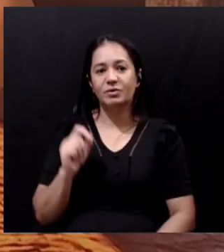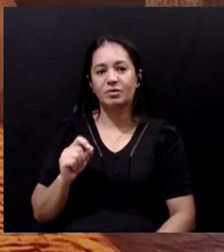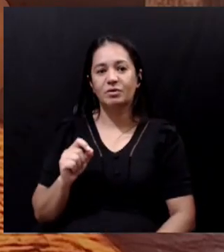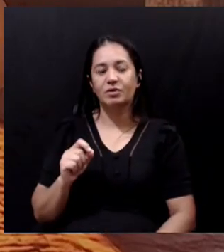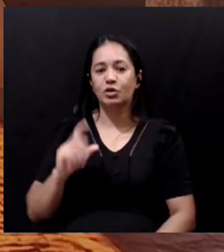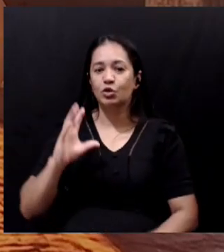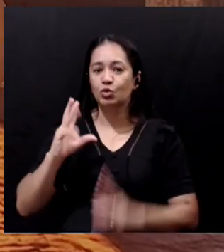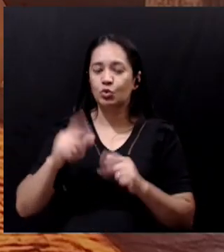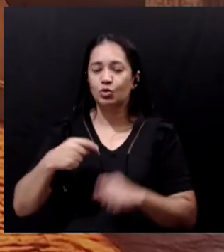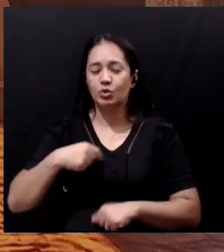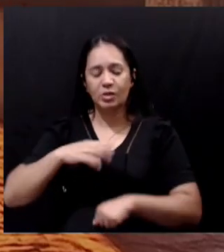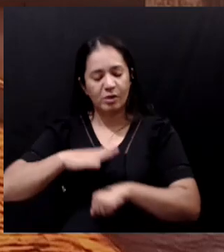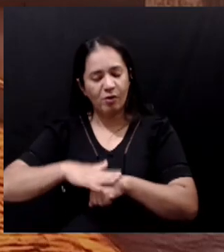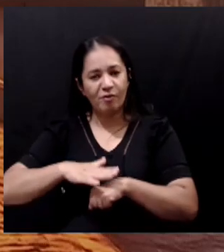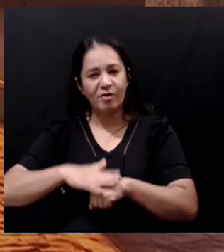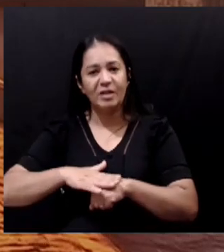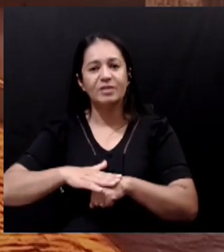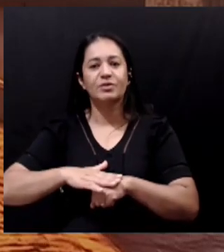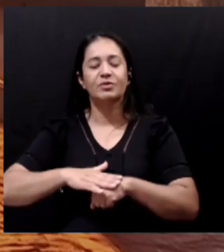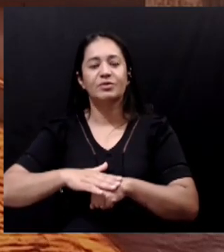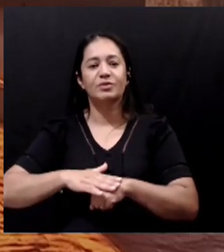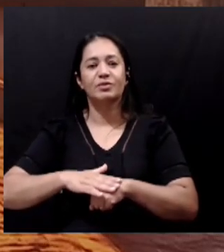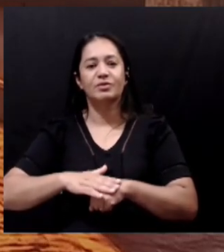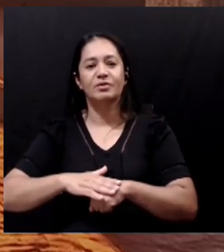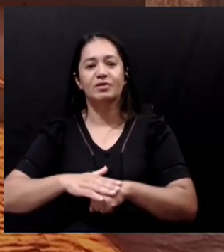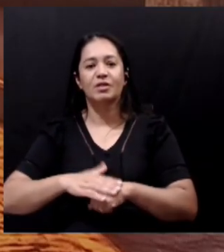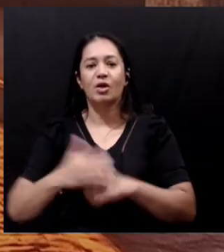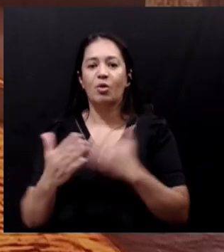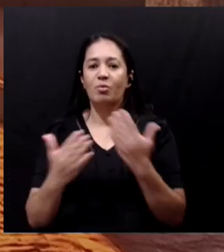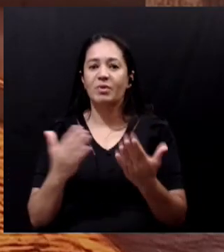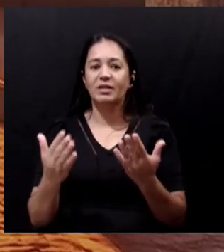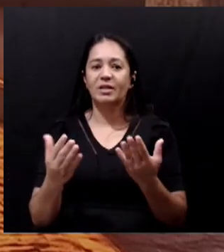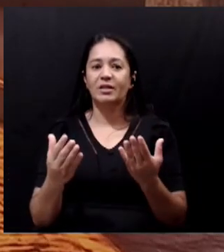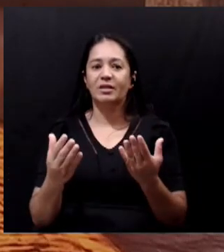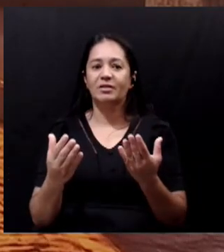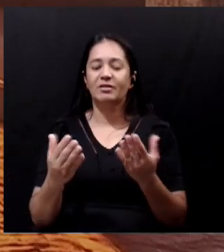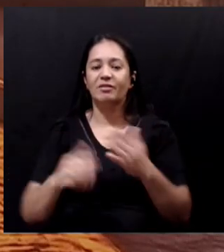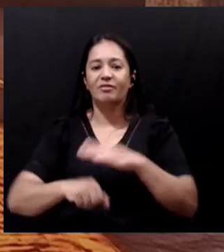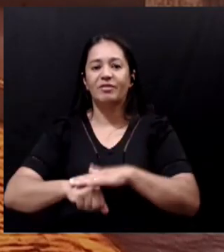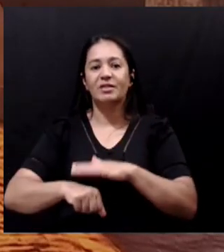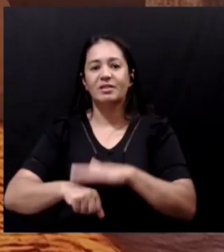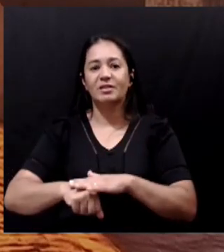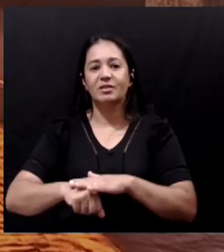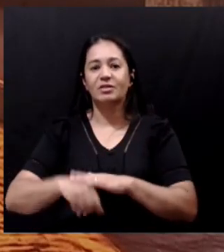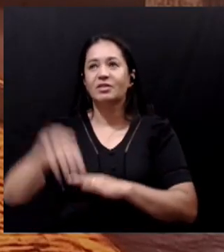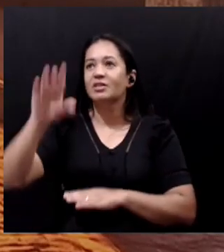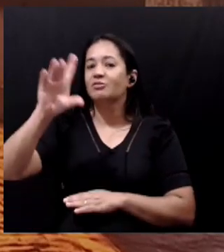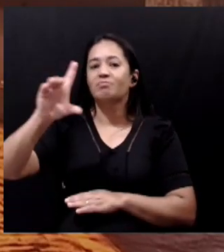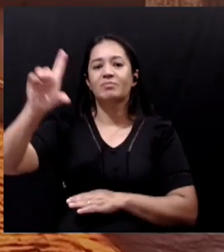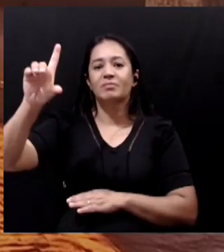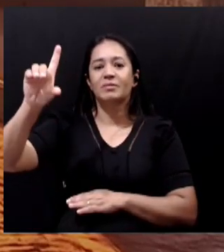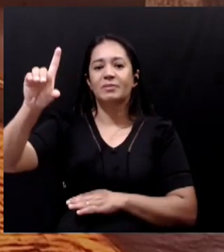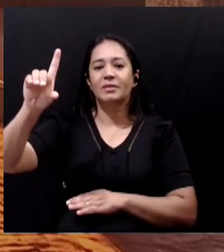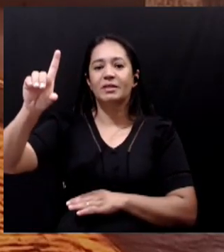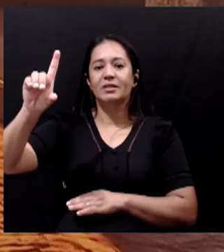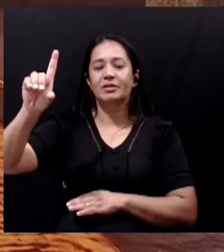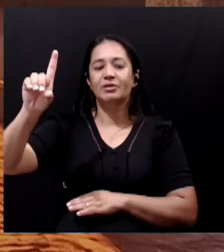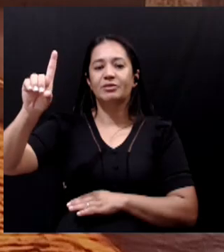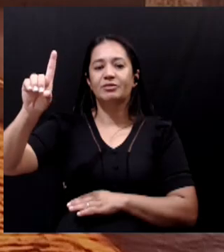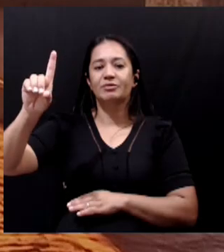faço como se fosse fazendo para Deus, sabe, um bem